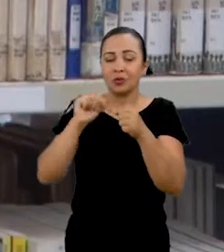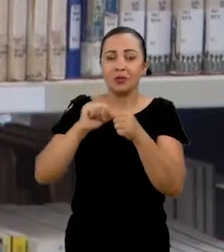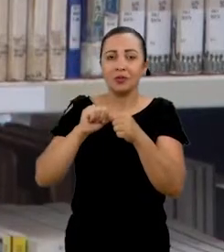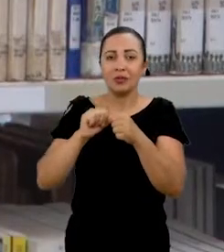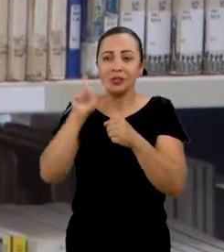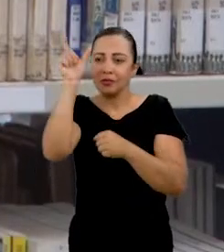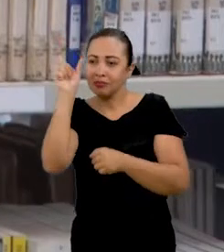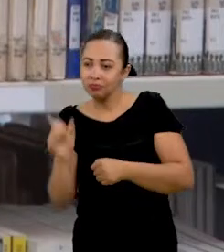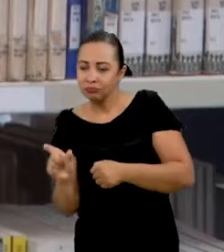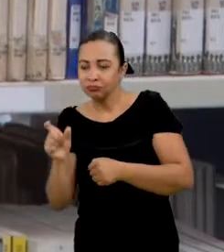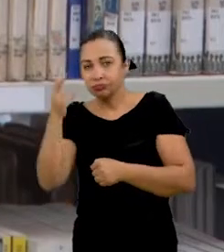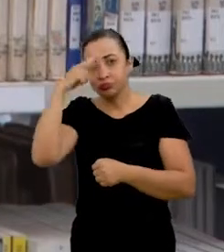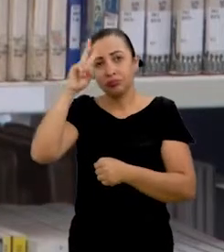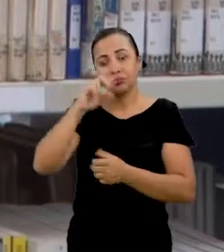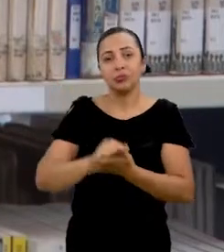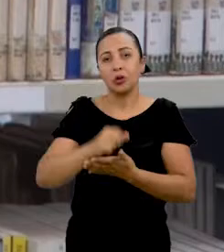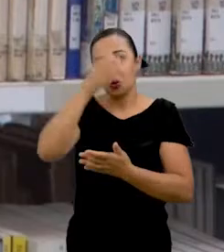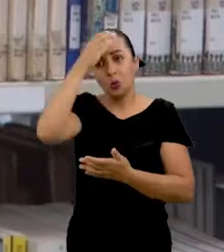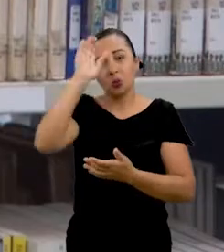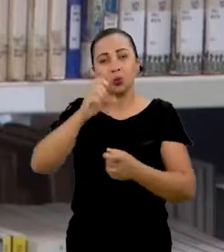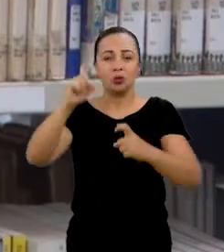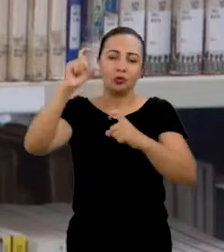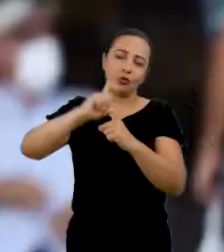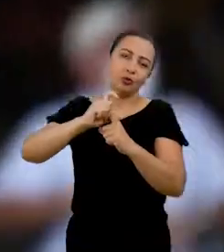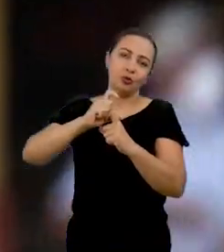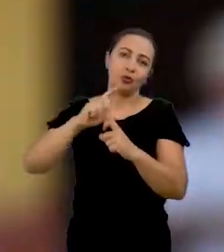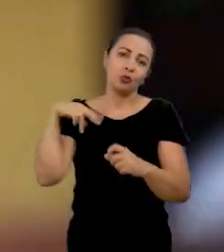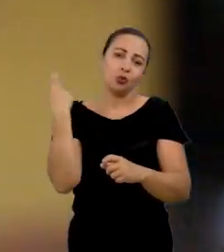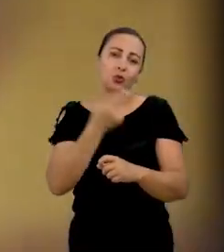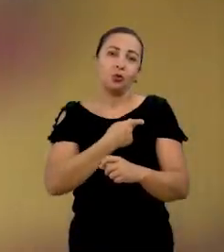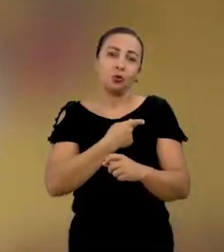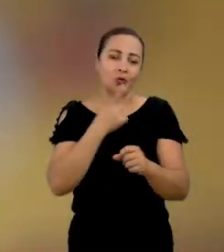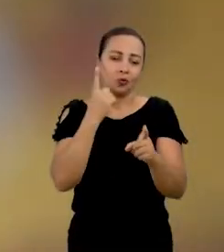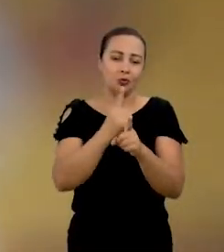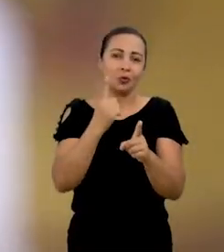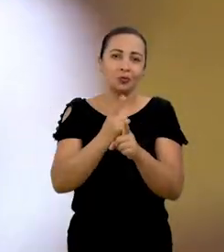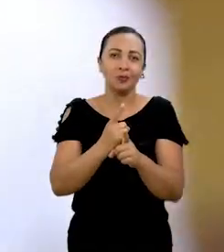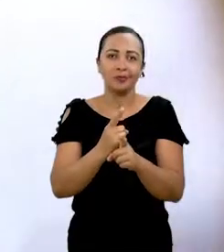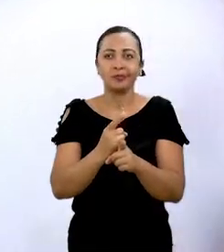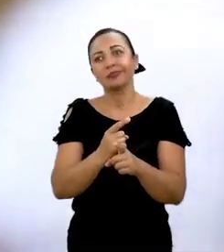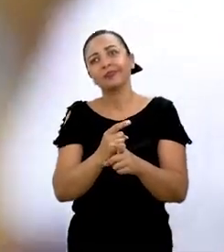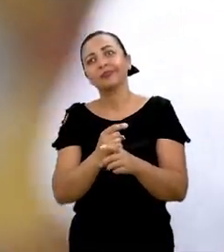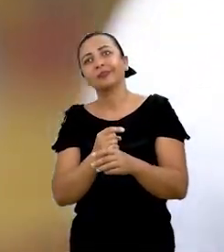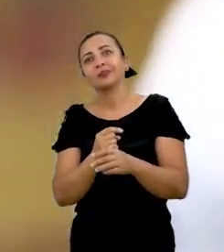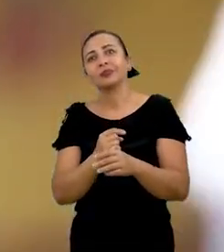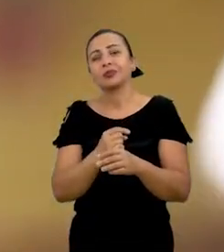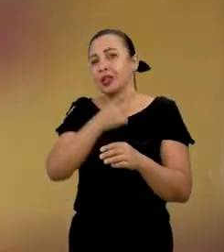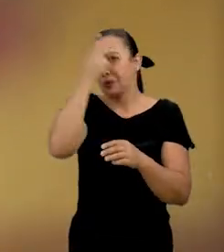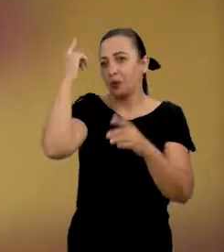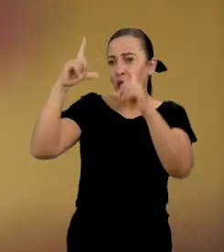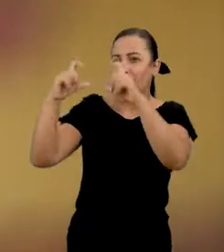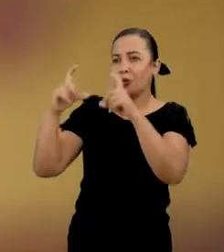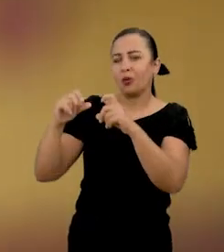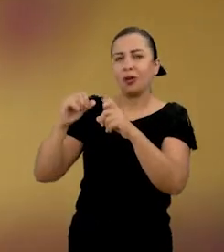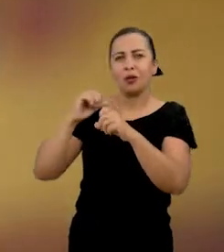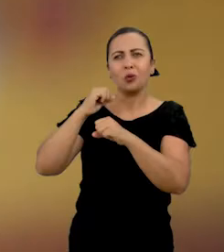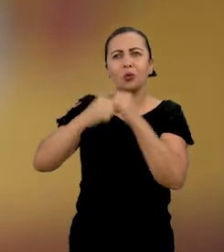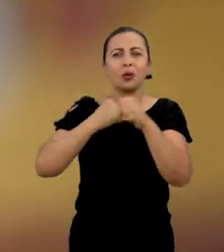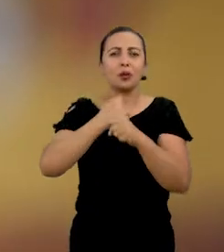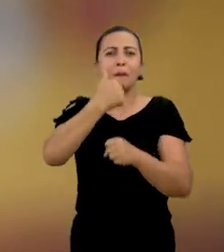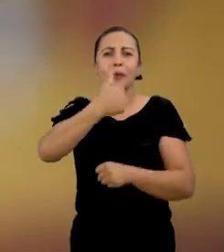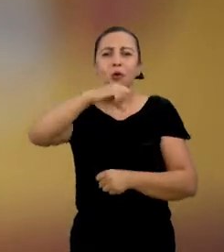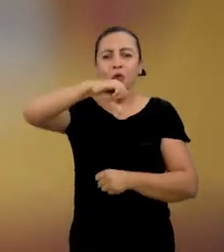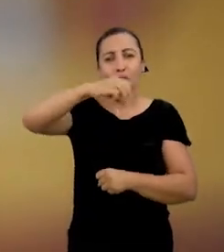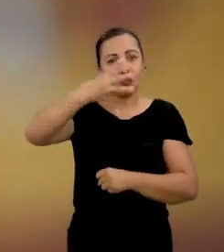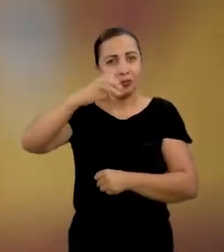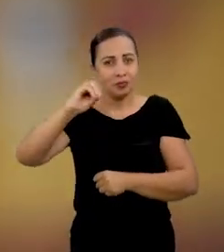sujeitos que fizeram parte da história cultural de Aracaju. Nós encontramos os fotógrafos em Aracaju a partir da década